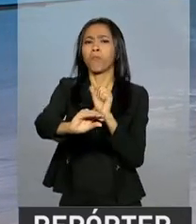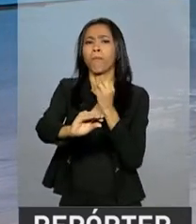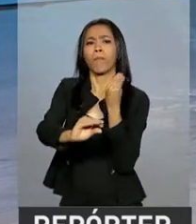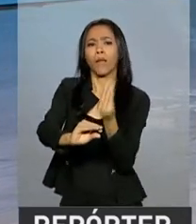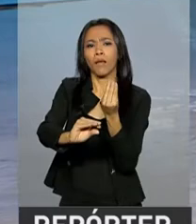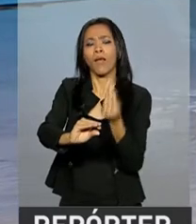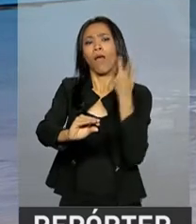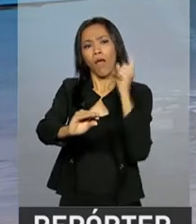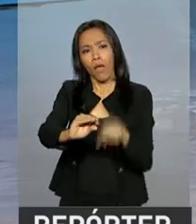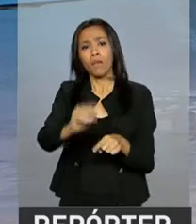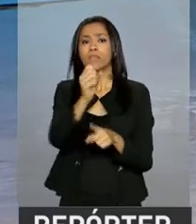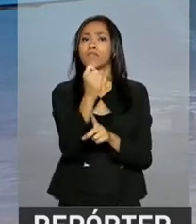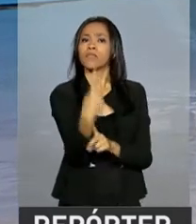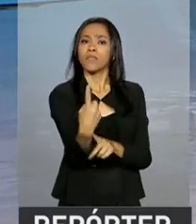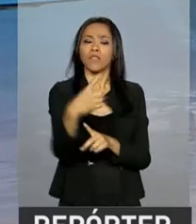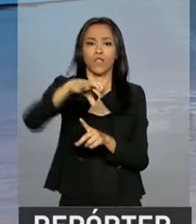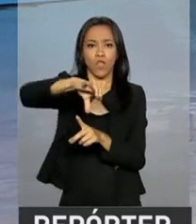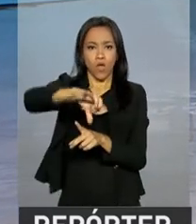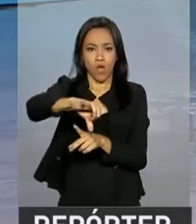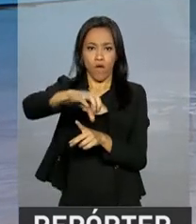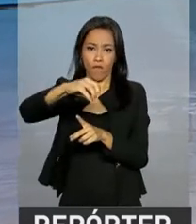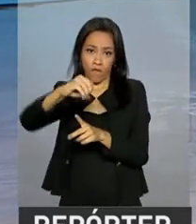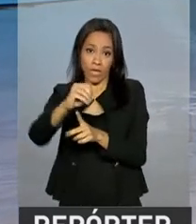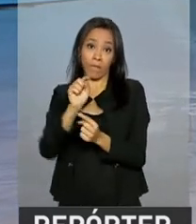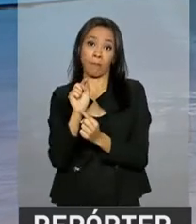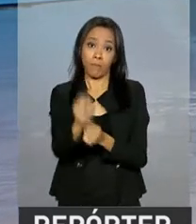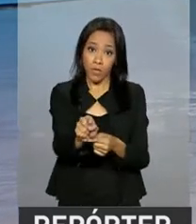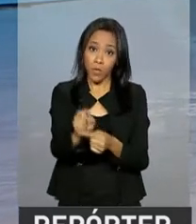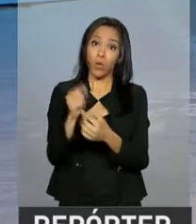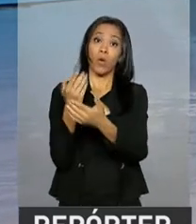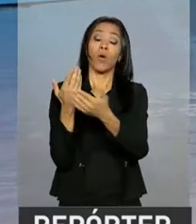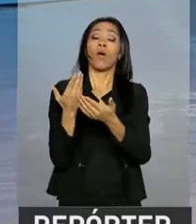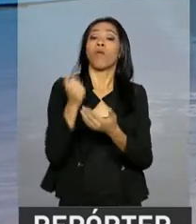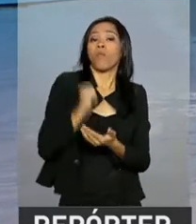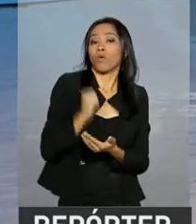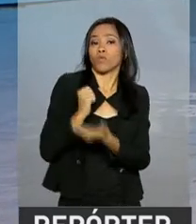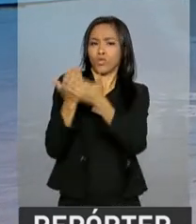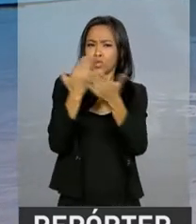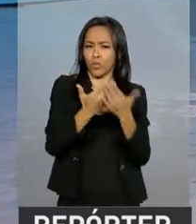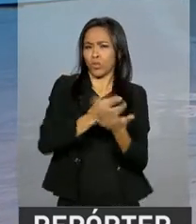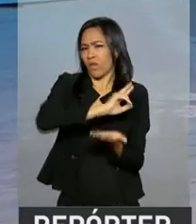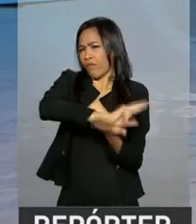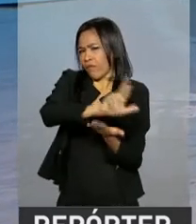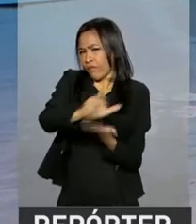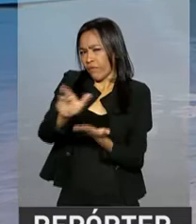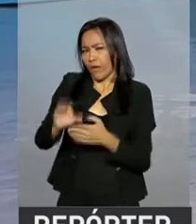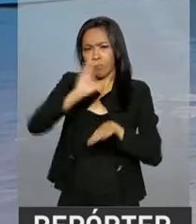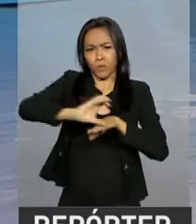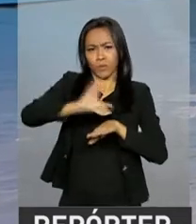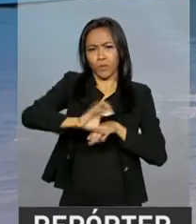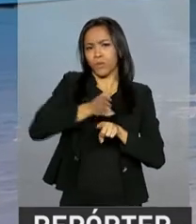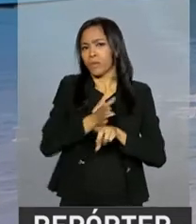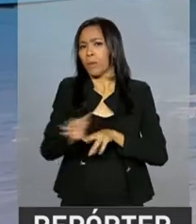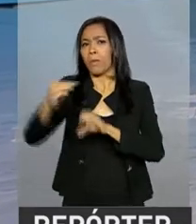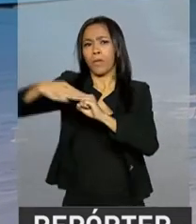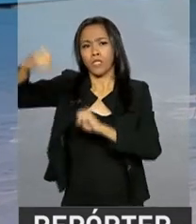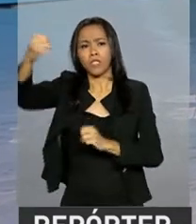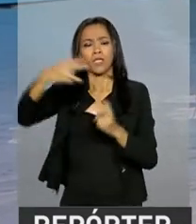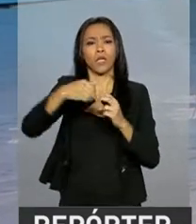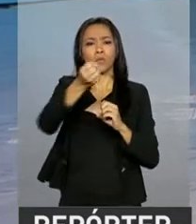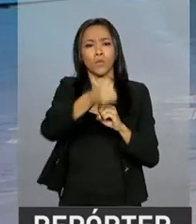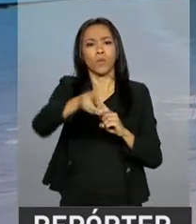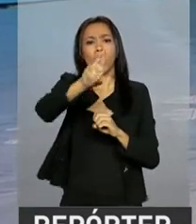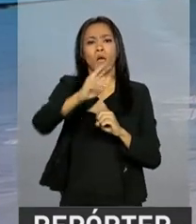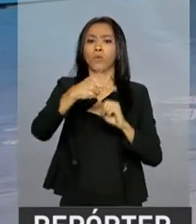aproximadamente 190 mil bolsas de estudos em diversas modalidades é mestrado doutorado